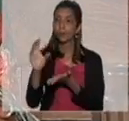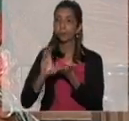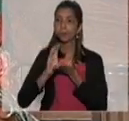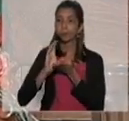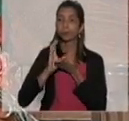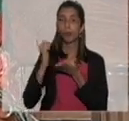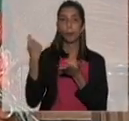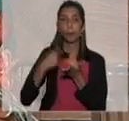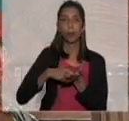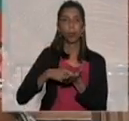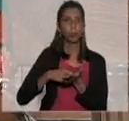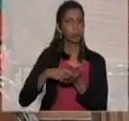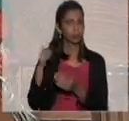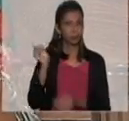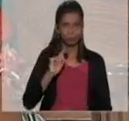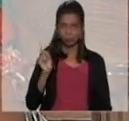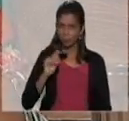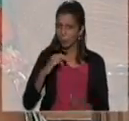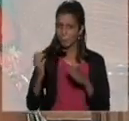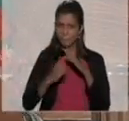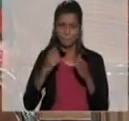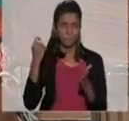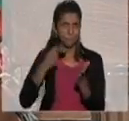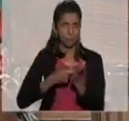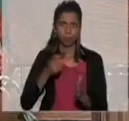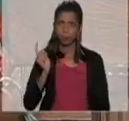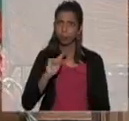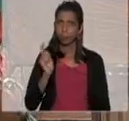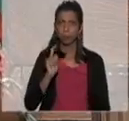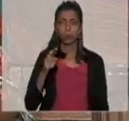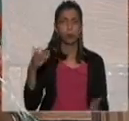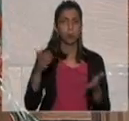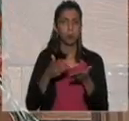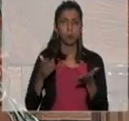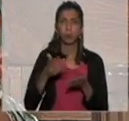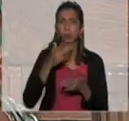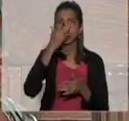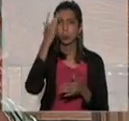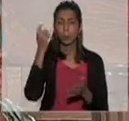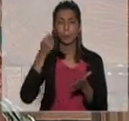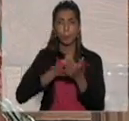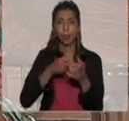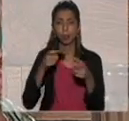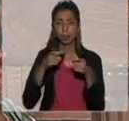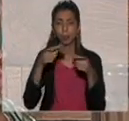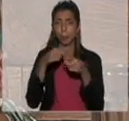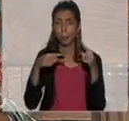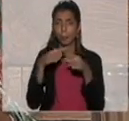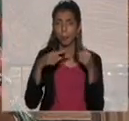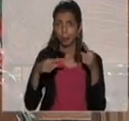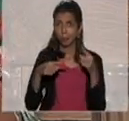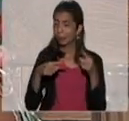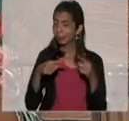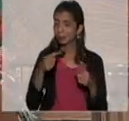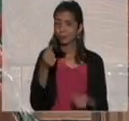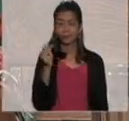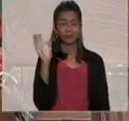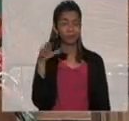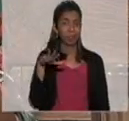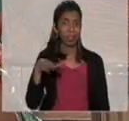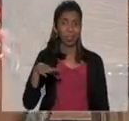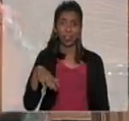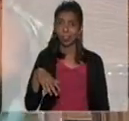Patrocínio e embolsa ninguém embolsa nada porque hoje você só tem pessoas pagando meio ingresso o preço é